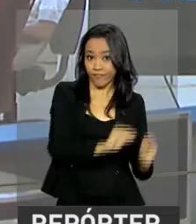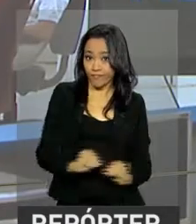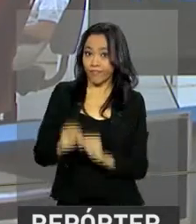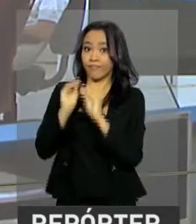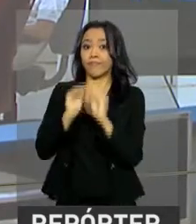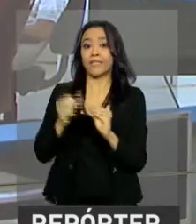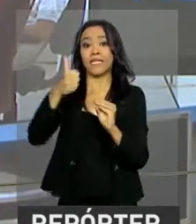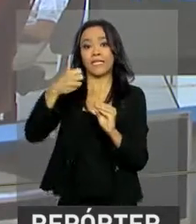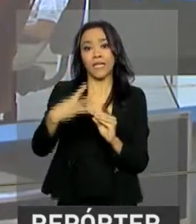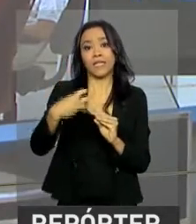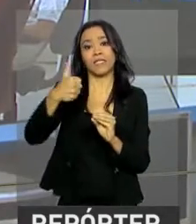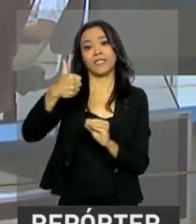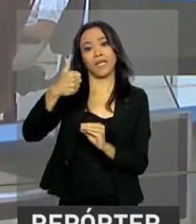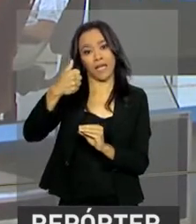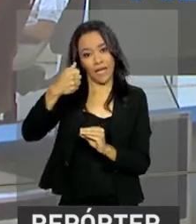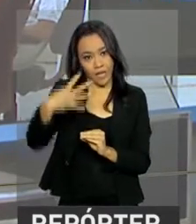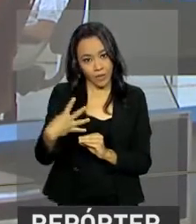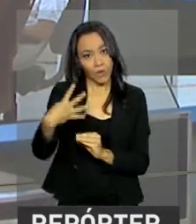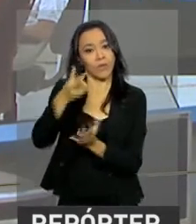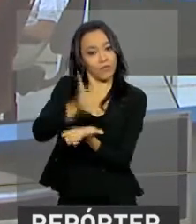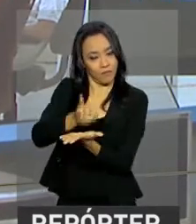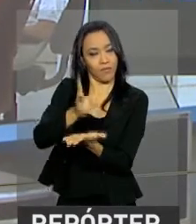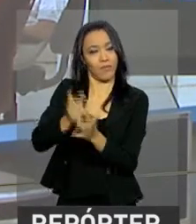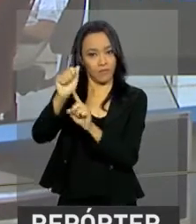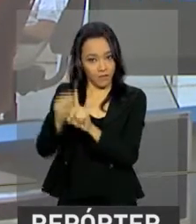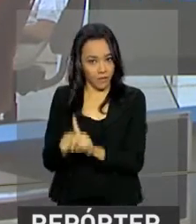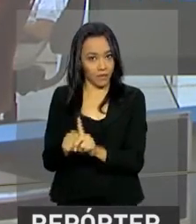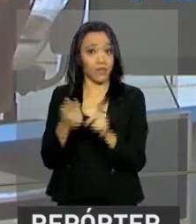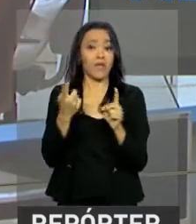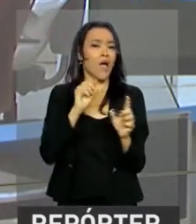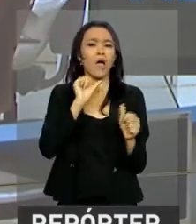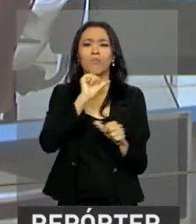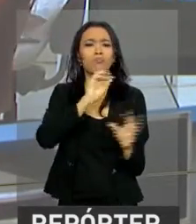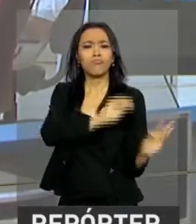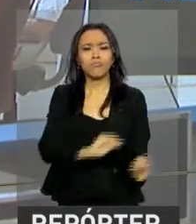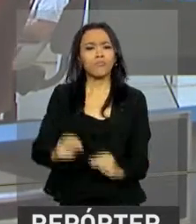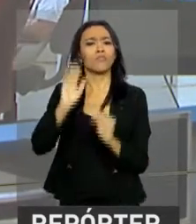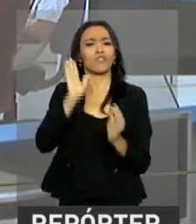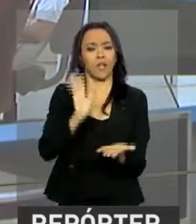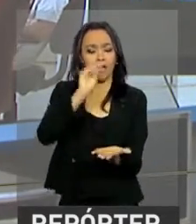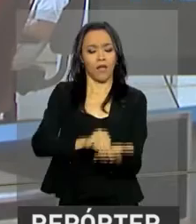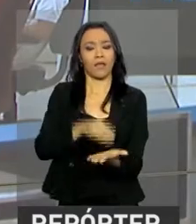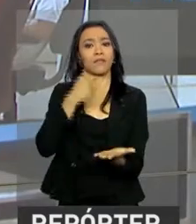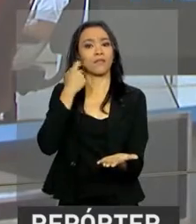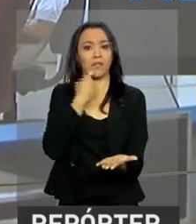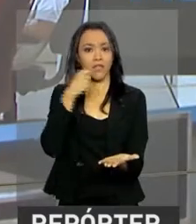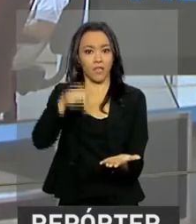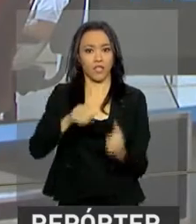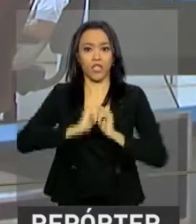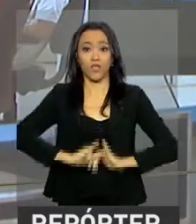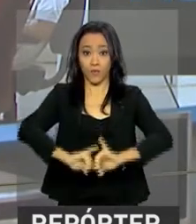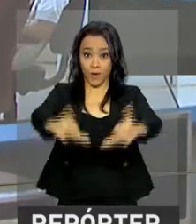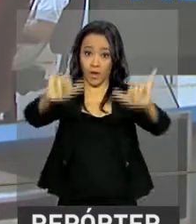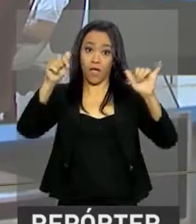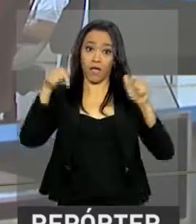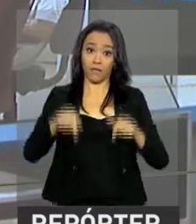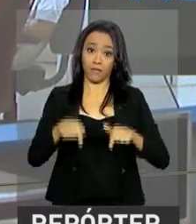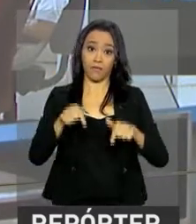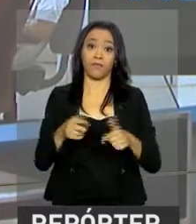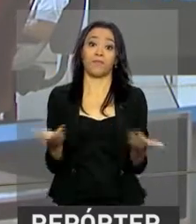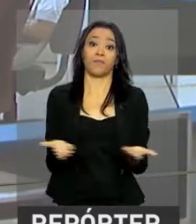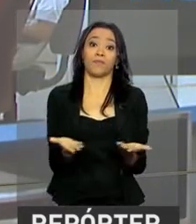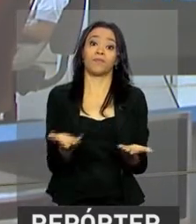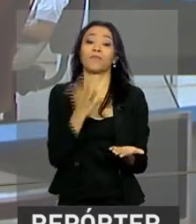para os dias 13 e 14 de dezembro. A mudança foi publicada nesta sexta-feira no Diário Oficial da União.